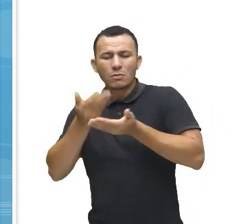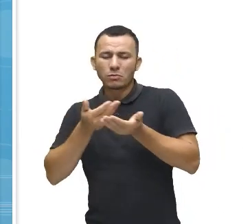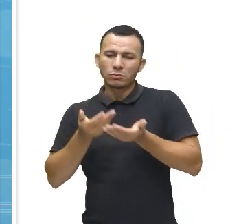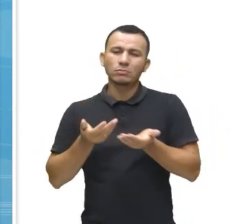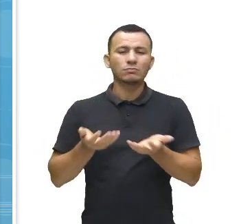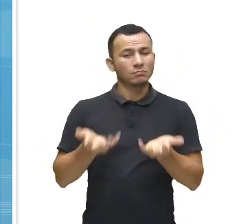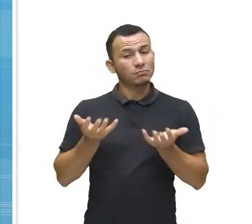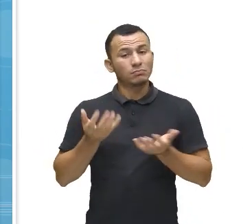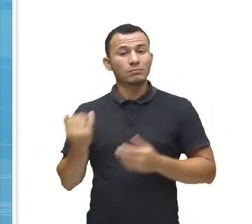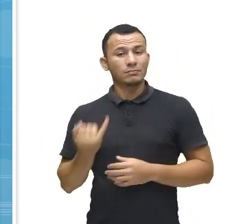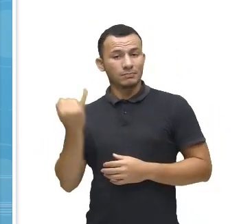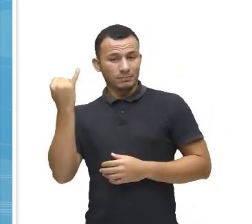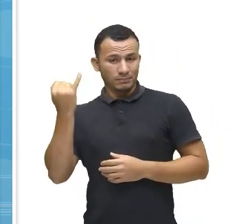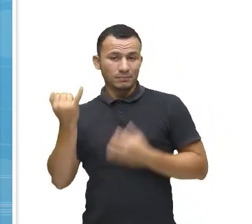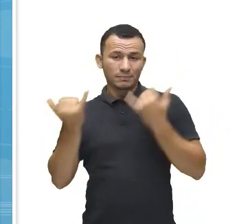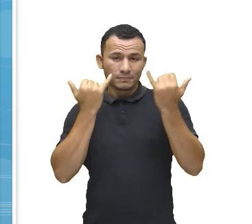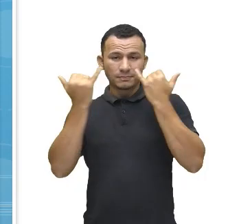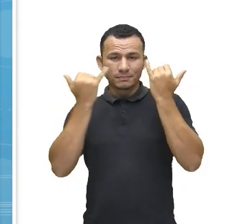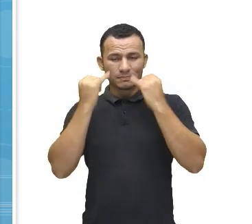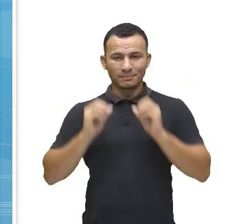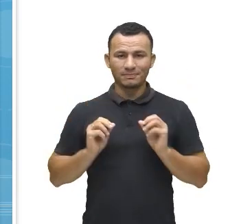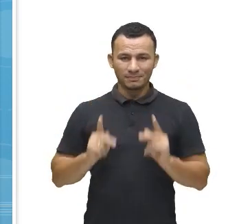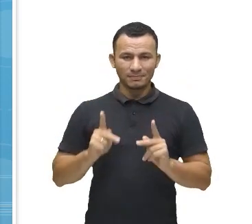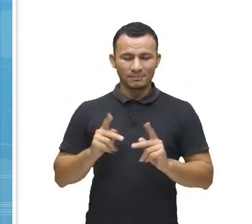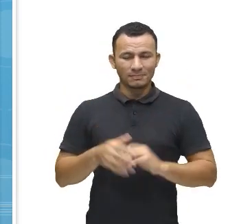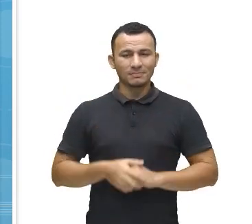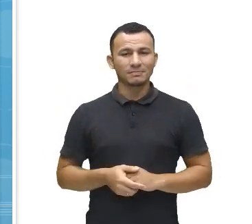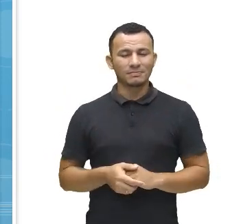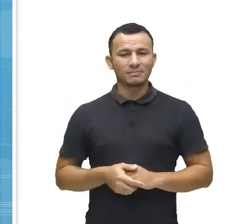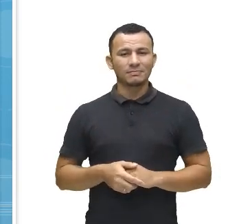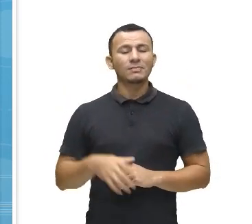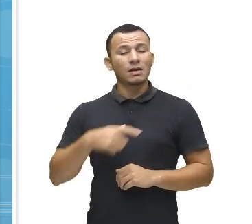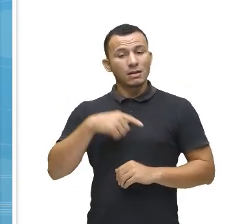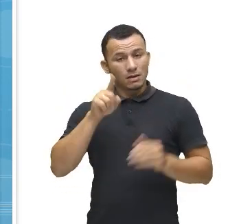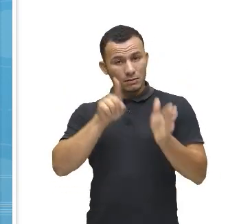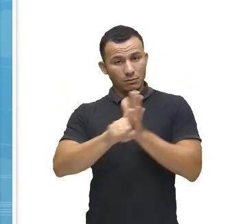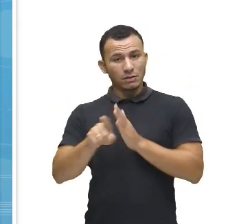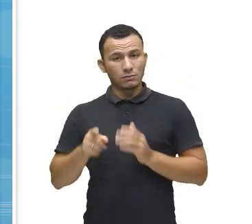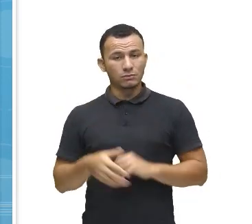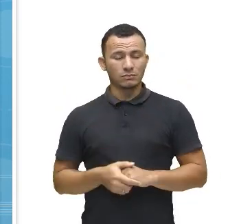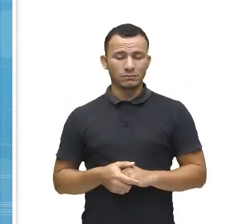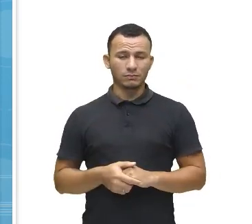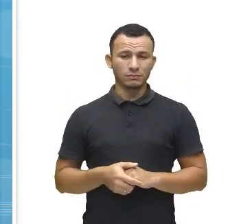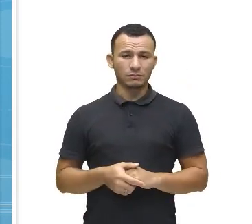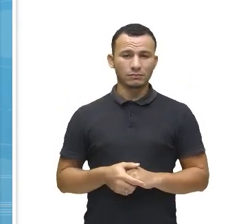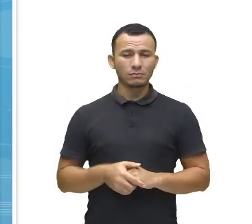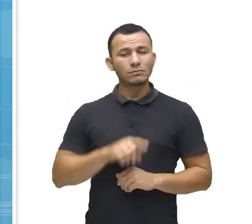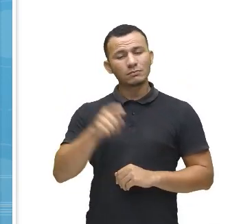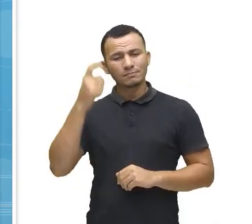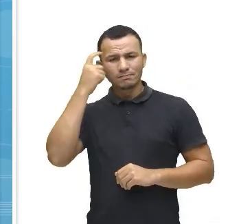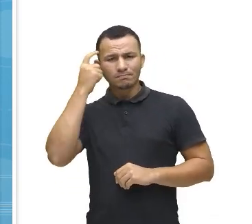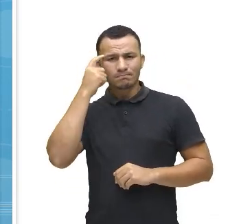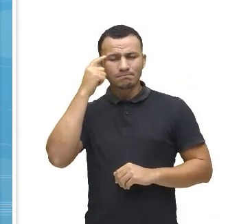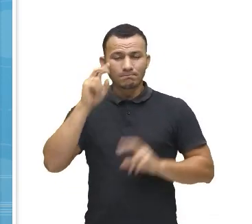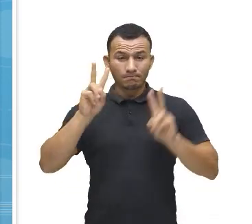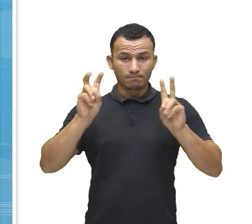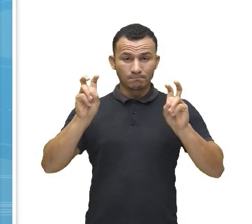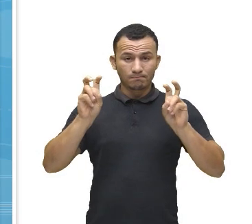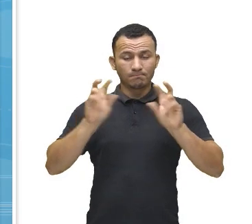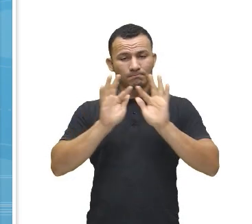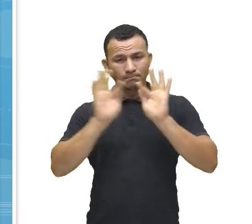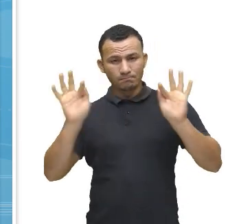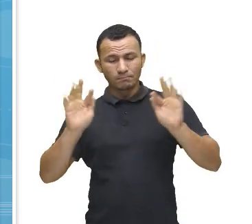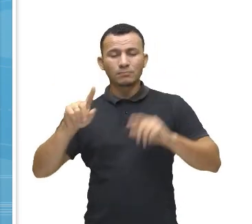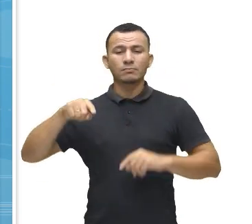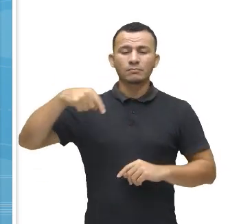mais dessa informação. Ok, gente? Vamos lá agora, trouxe umas perguntas para vocês, a gente vai refletir um pouquinho sobre elas, e em